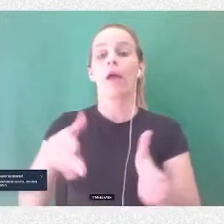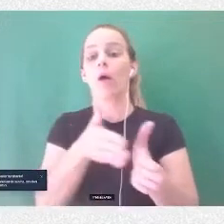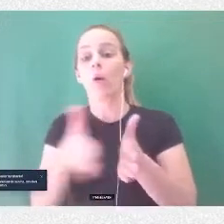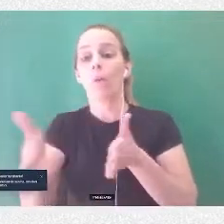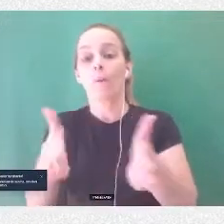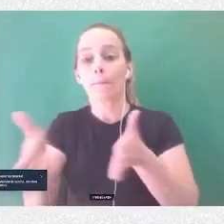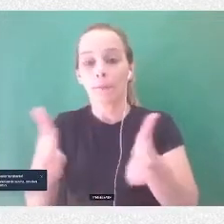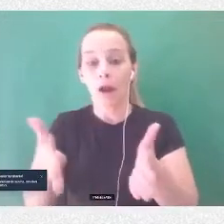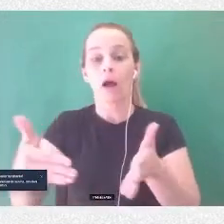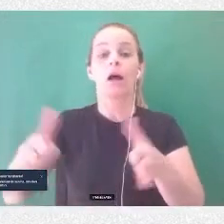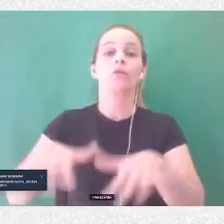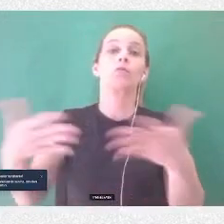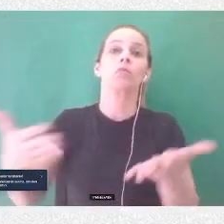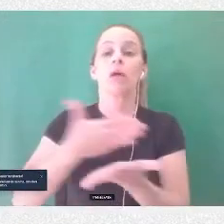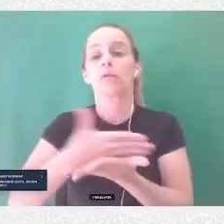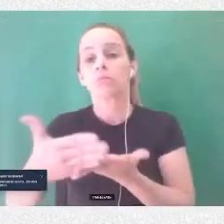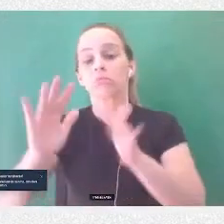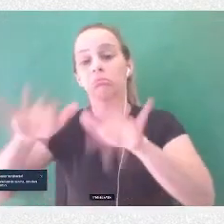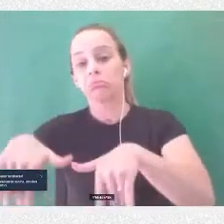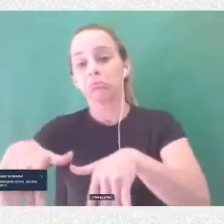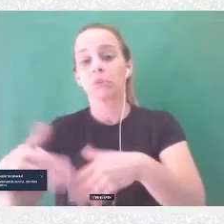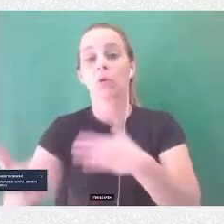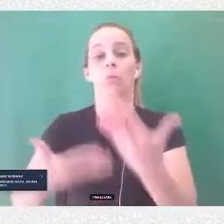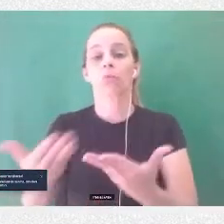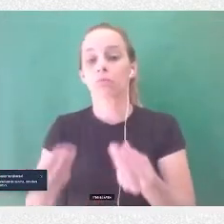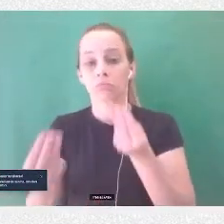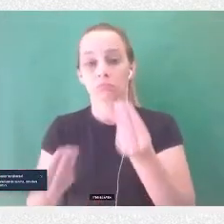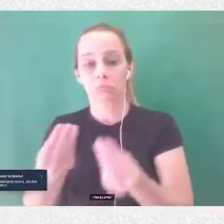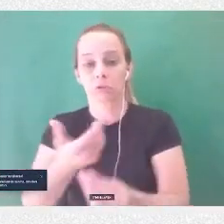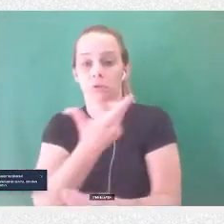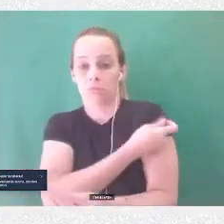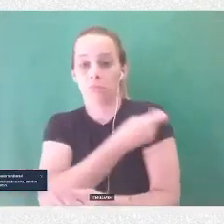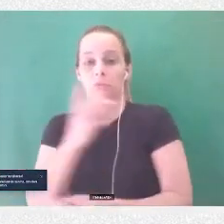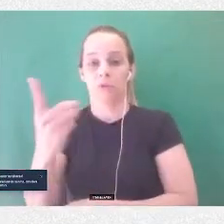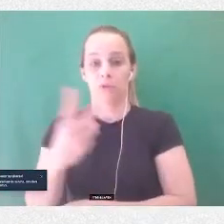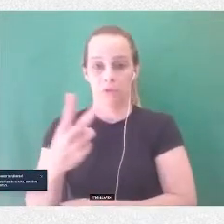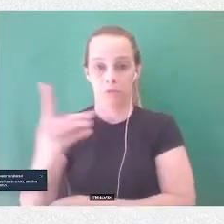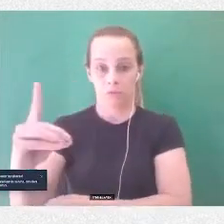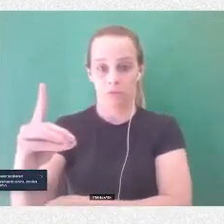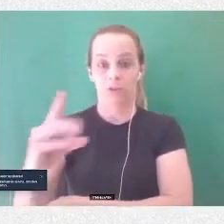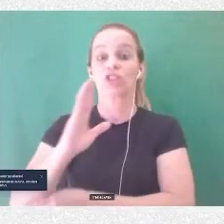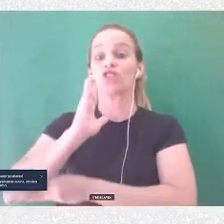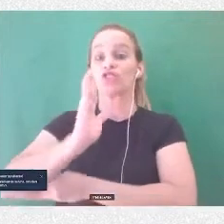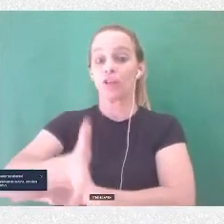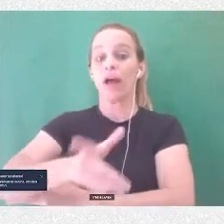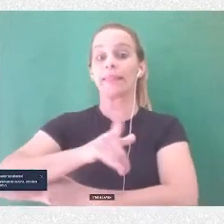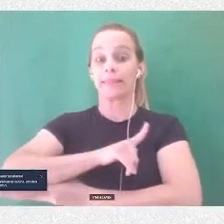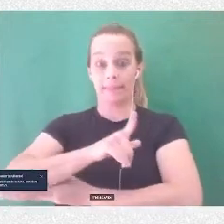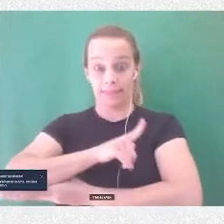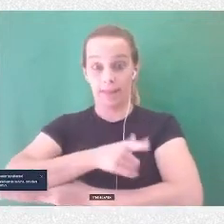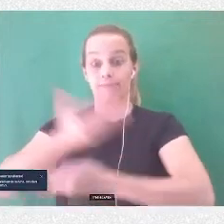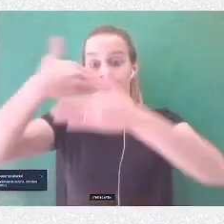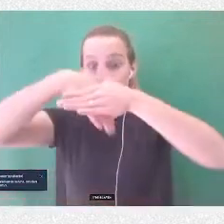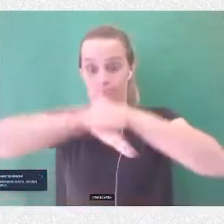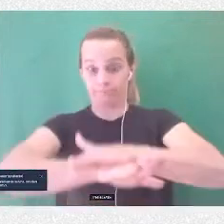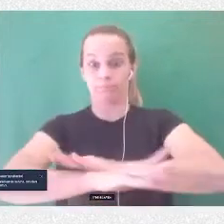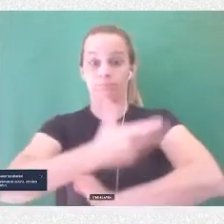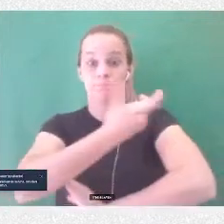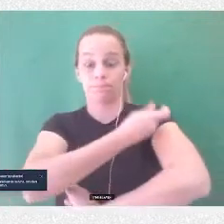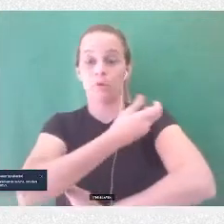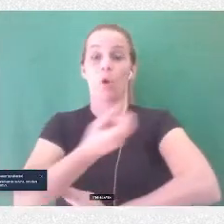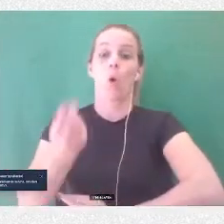quando deve começar, quando deve terminar também essa aplicação de segunda dose, se já tem essas doses reservadas, o município ainda vai